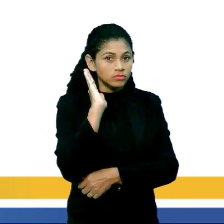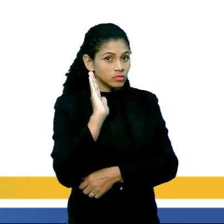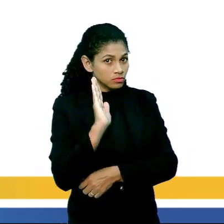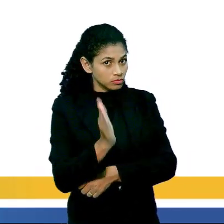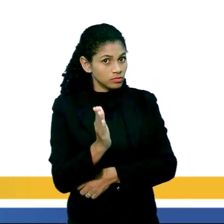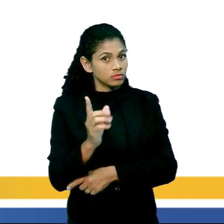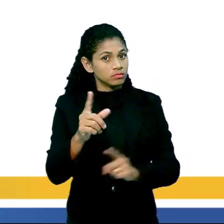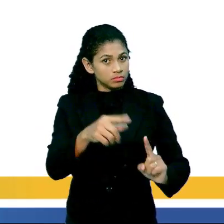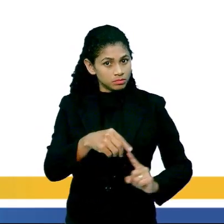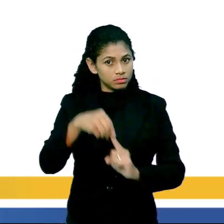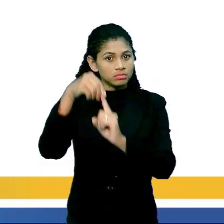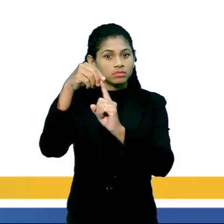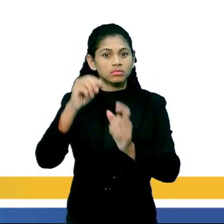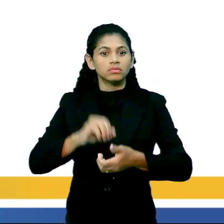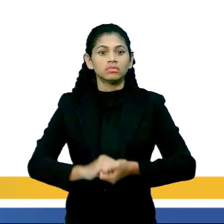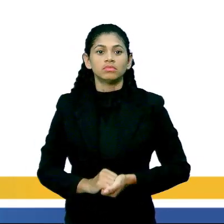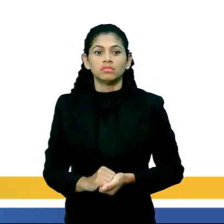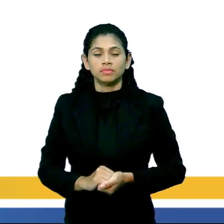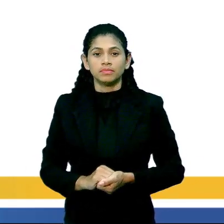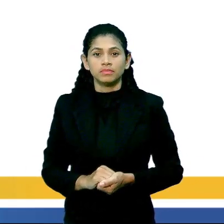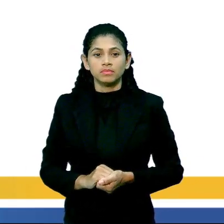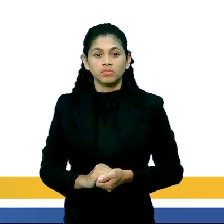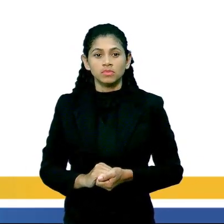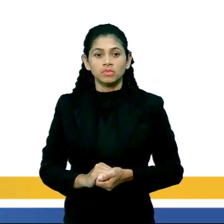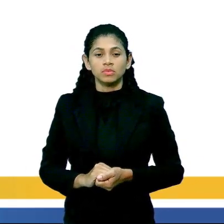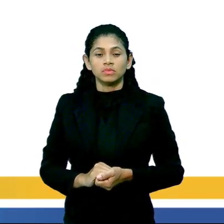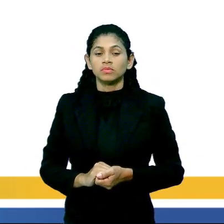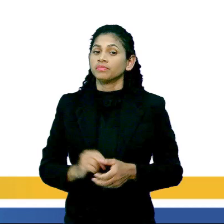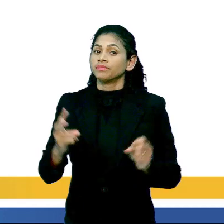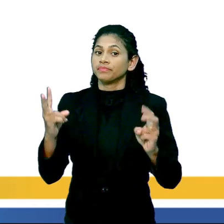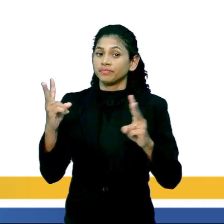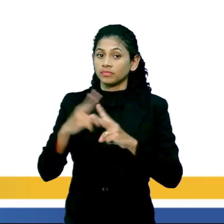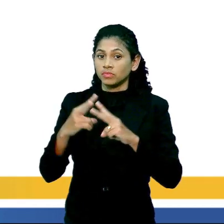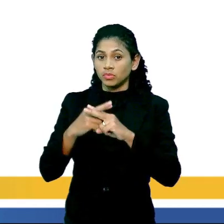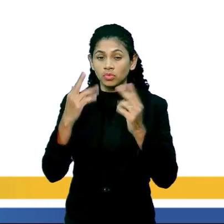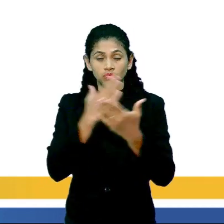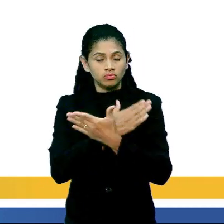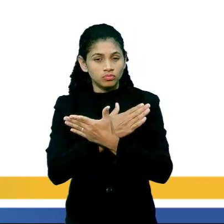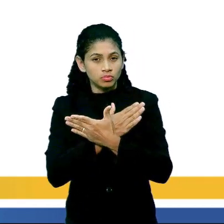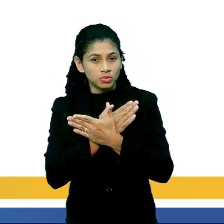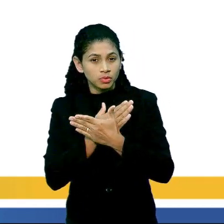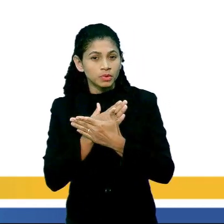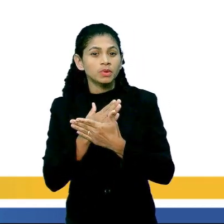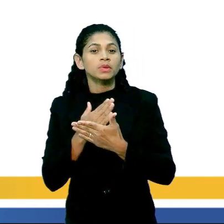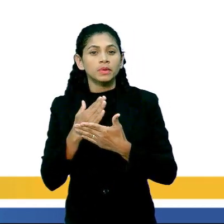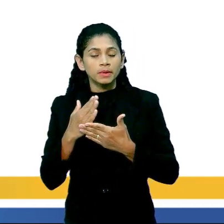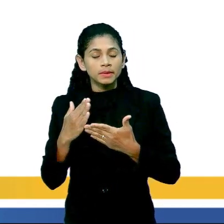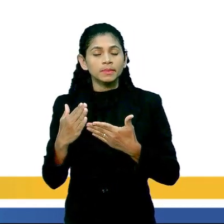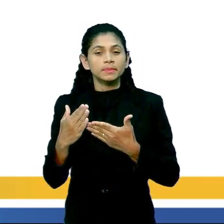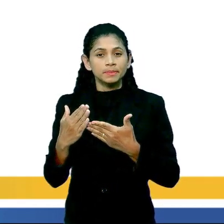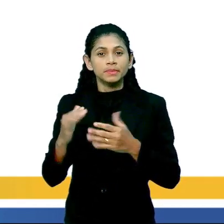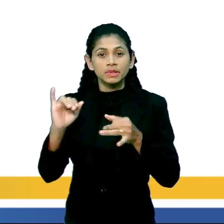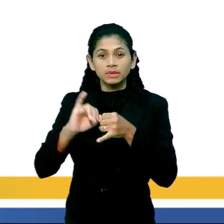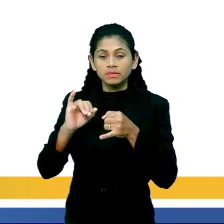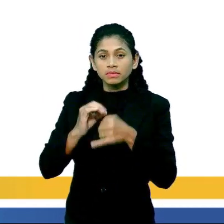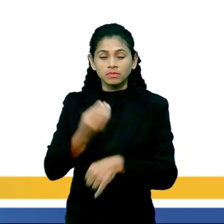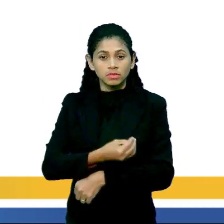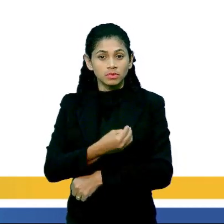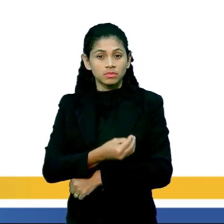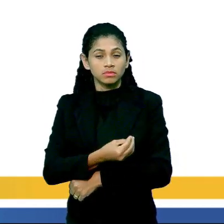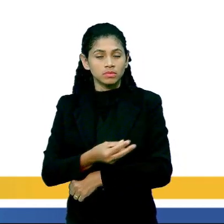gente consegue fazer esse mapeamento. Ó, as lutas começam a fazer parte dos Jogos Olímpicos na Antiguidade,